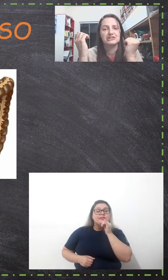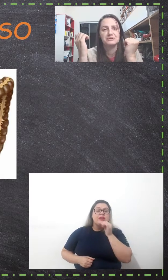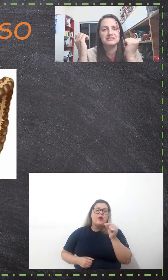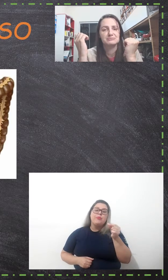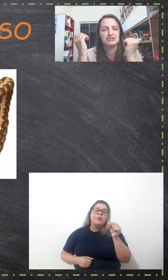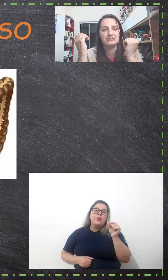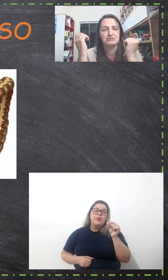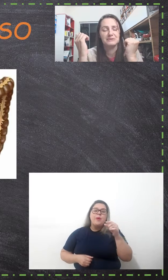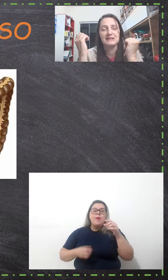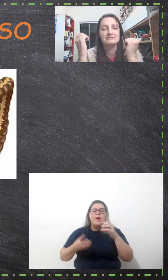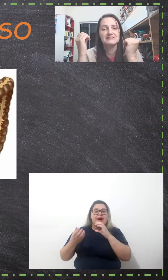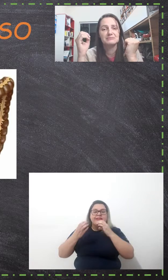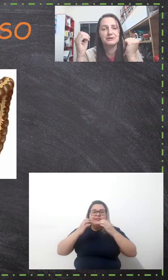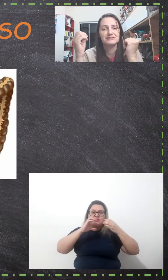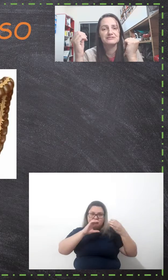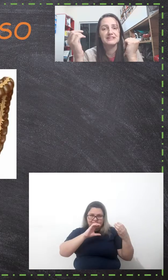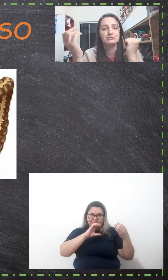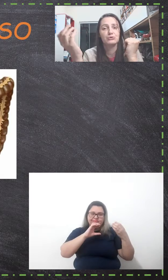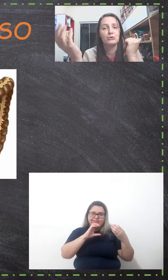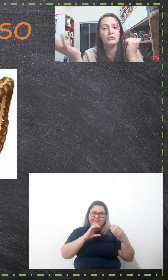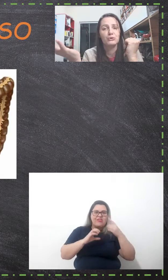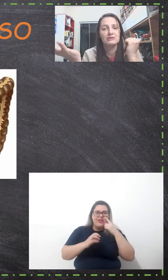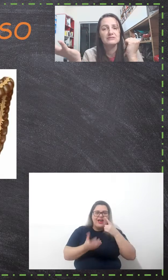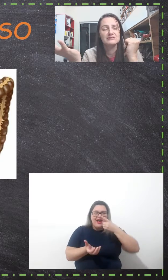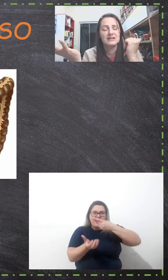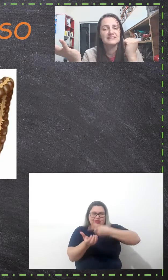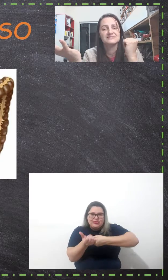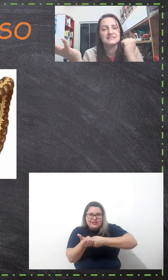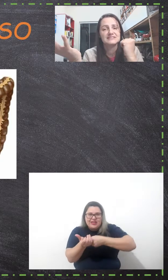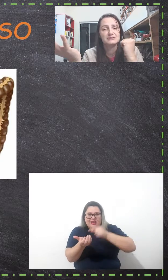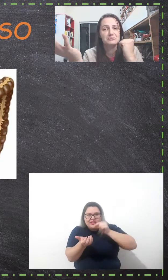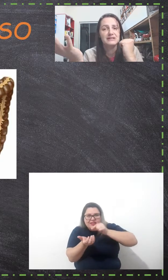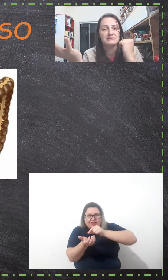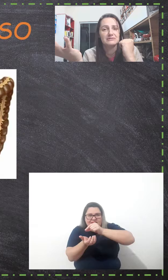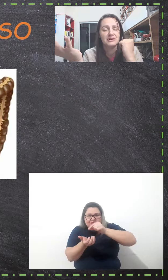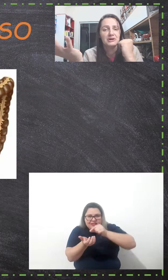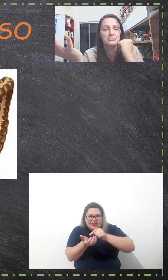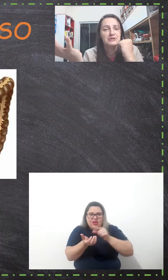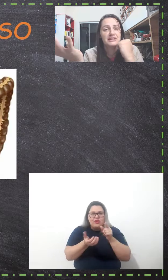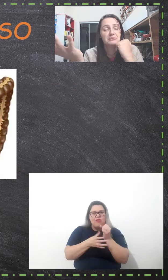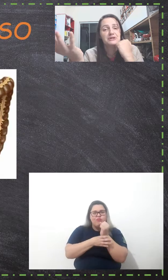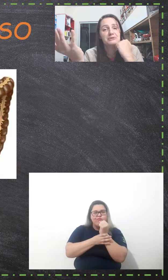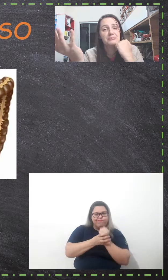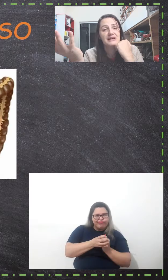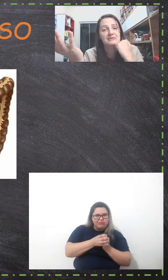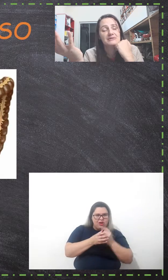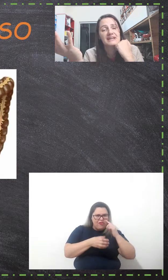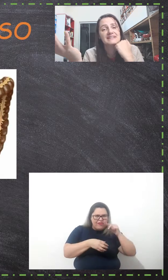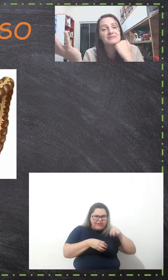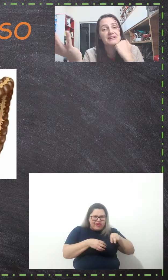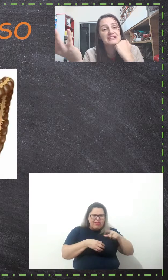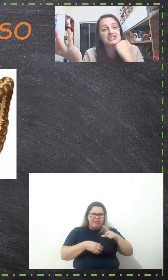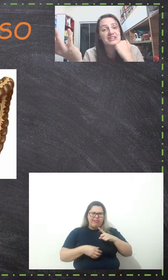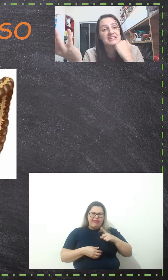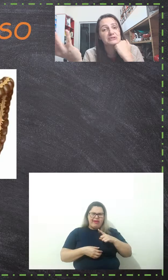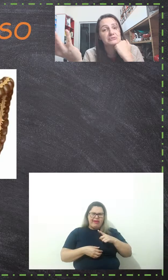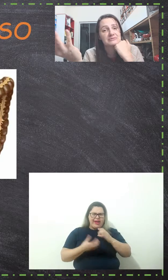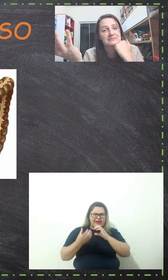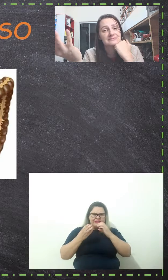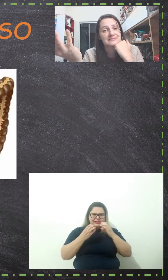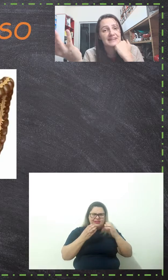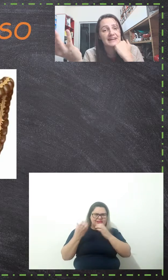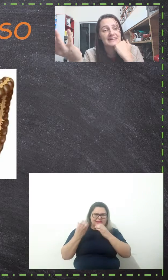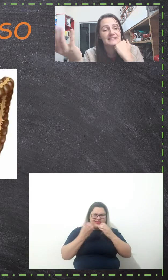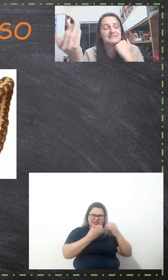cachorro quente, por exemplo, cheio de milho, você pode ver que no cocô, às vezes, tem o milho. Por quê? Porque o milho, ele não é